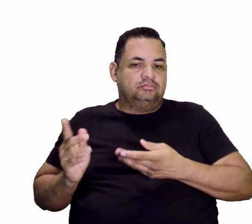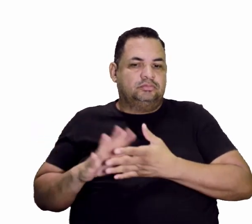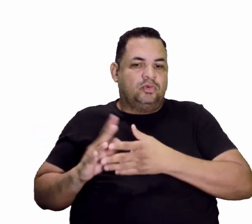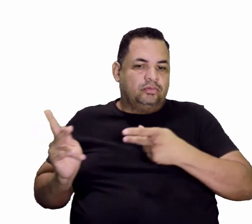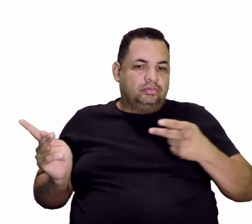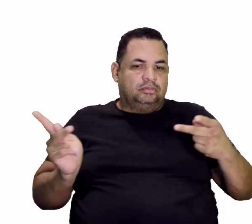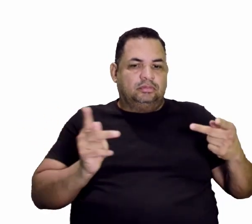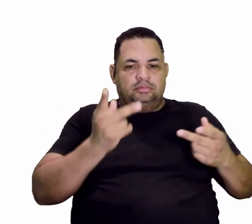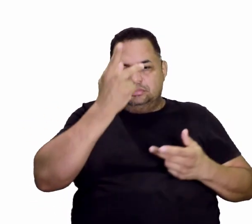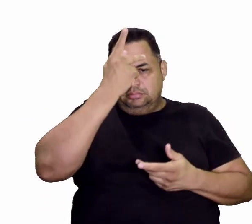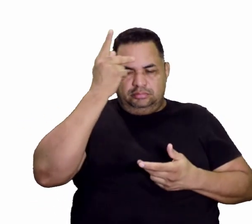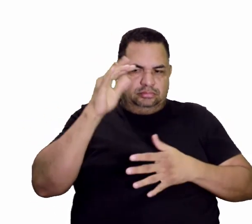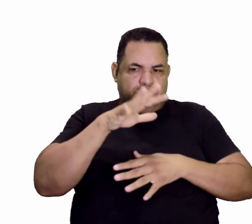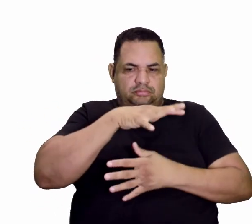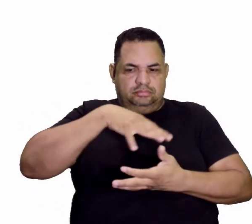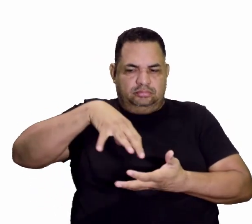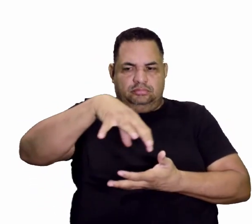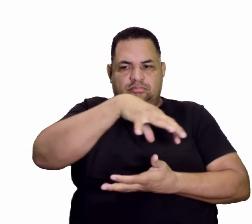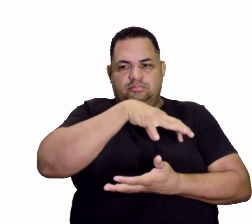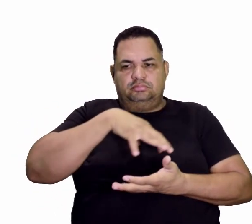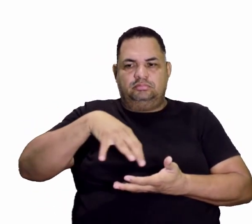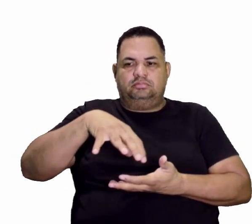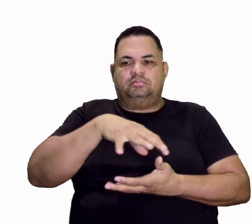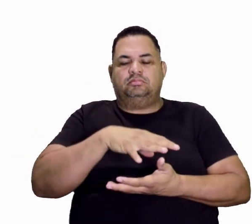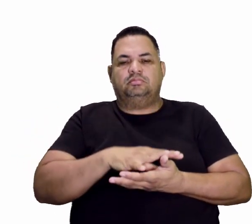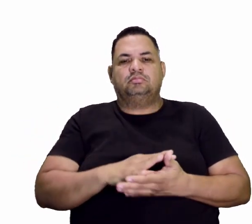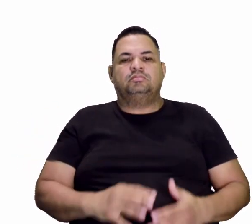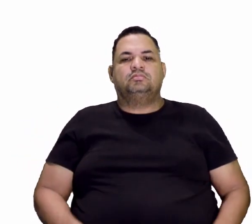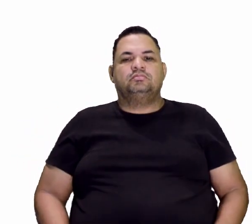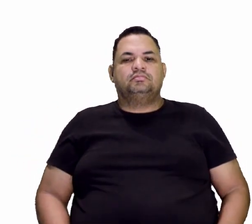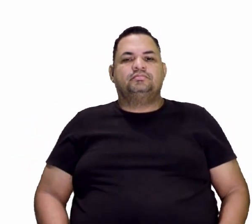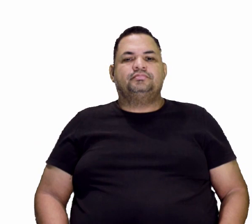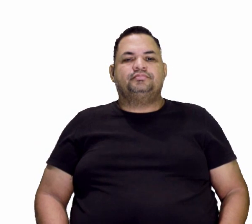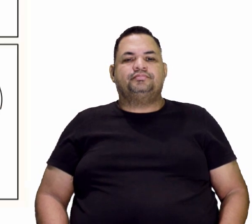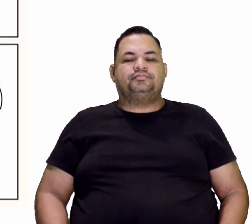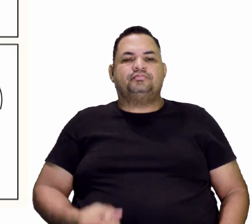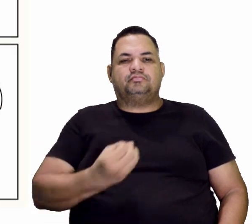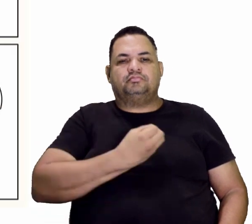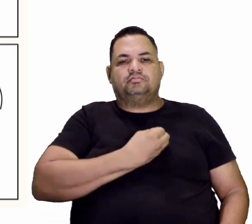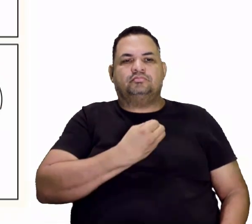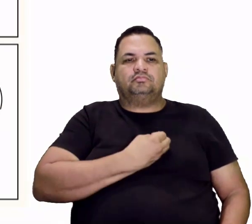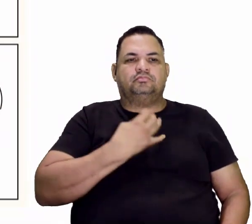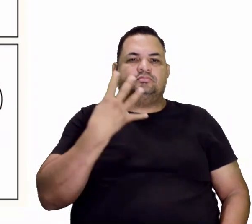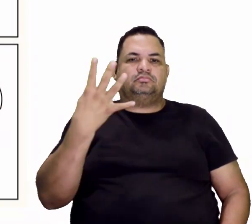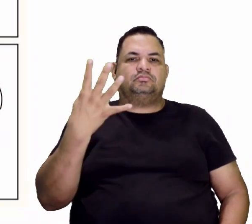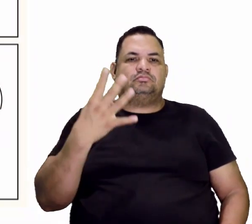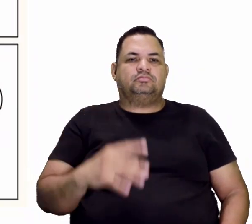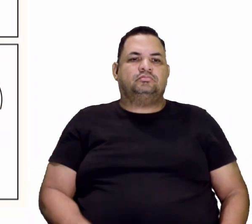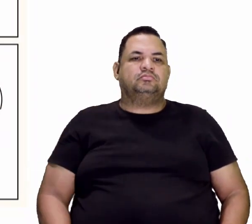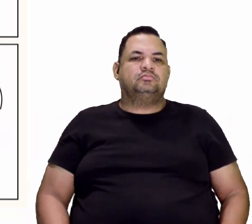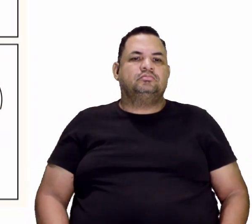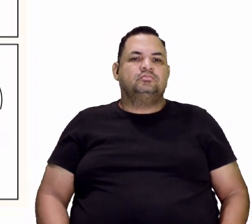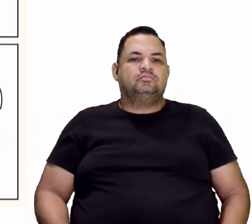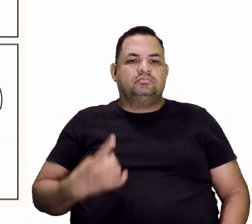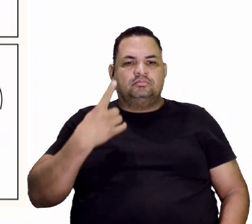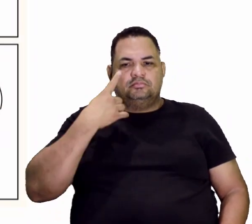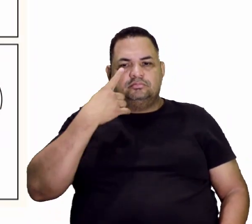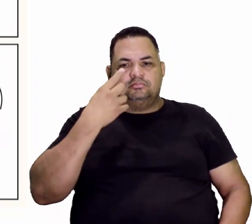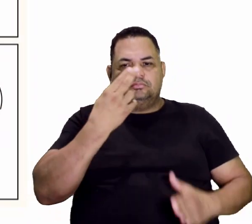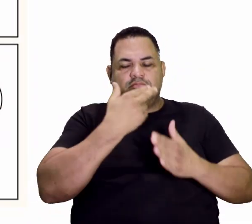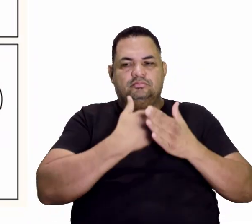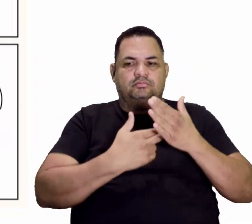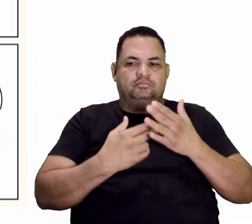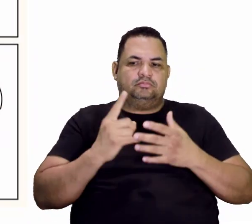comunidade, envolvê-las no meio. Vamos lá para a questão número 4, olha aí. Veja a